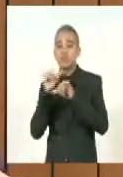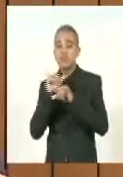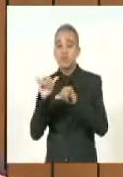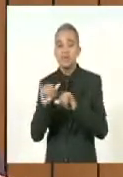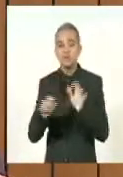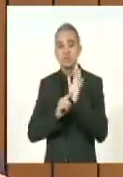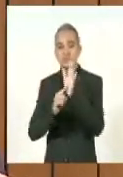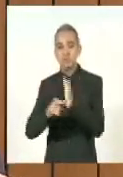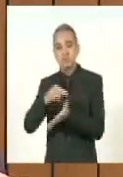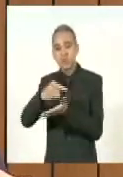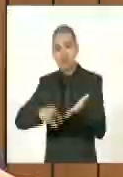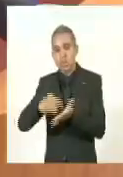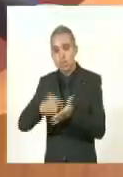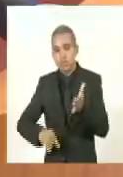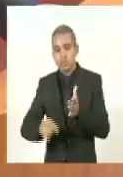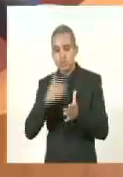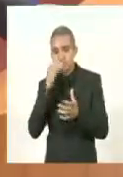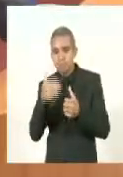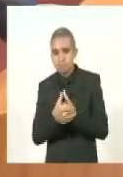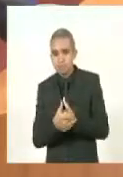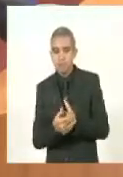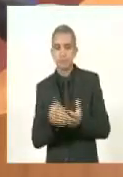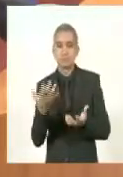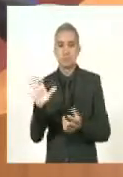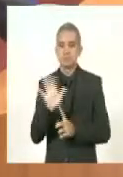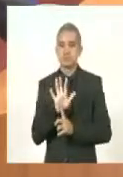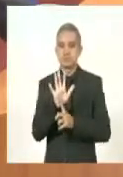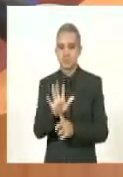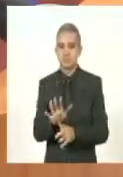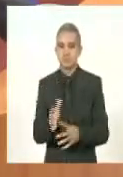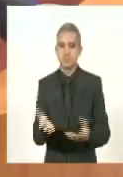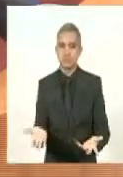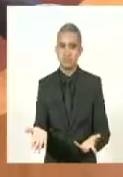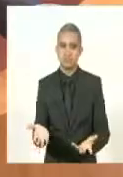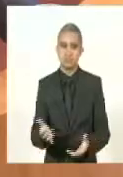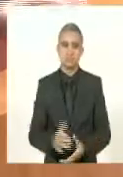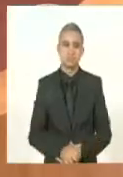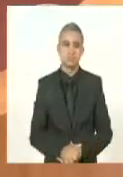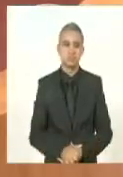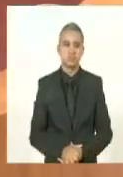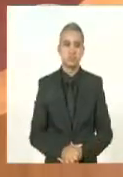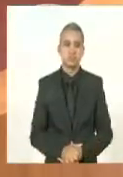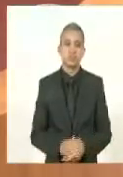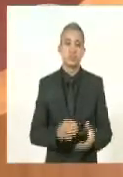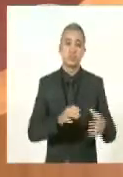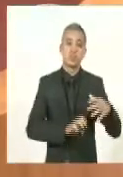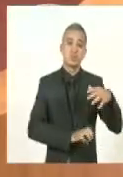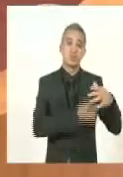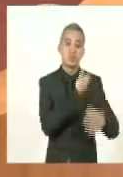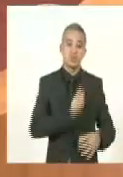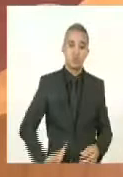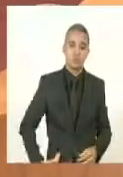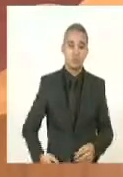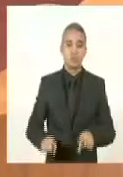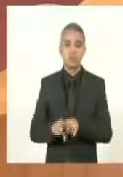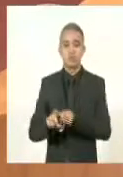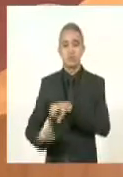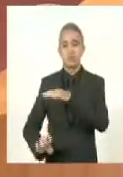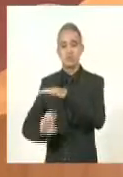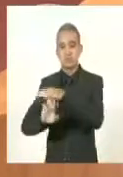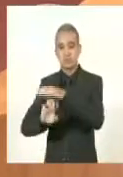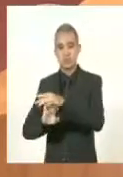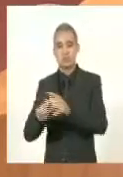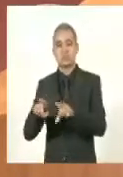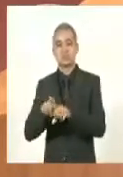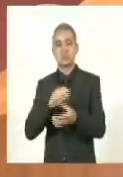Edilásio, que o senhor, Vossa Excelência, acabou de citar aqui, sem licitação, entre o governo, empresas e escritórios de advocacia,